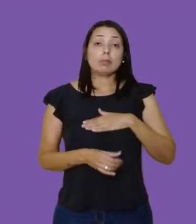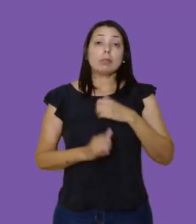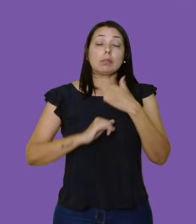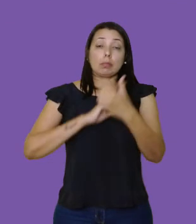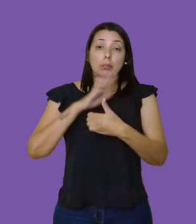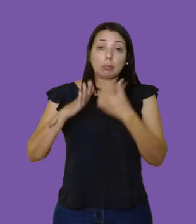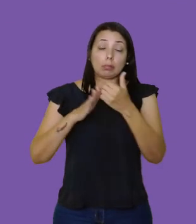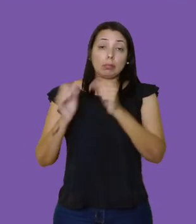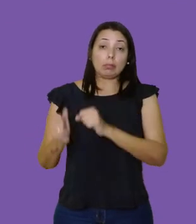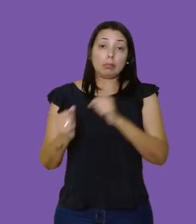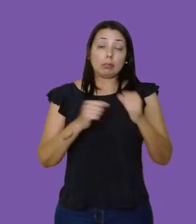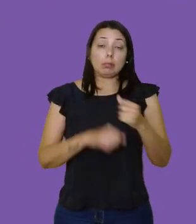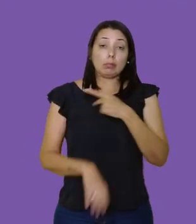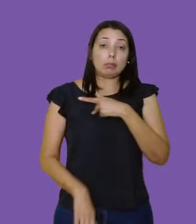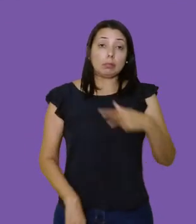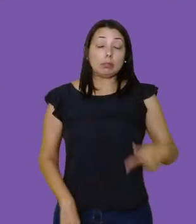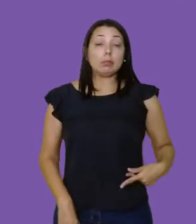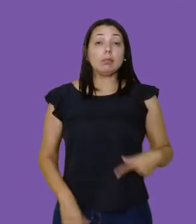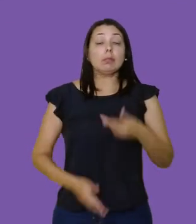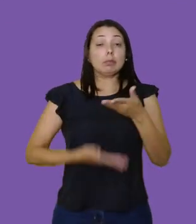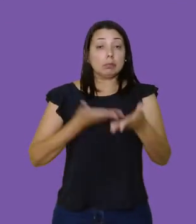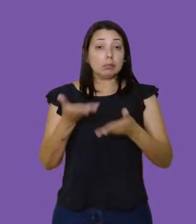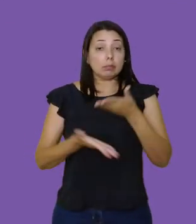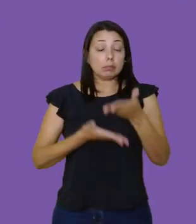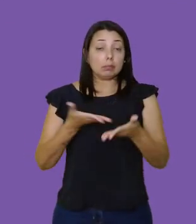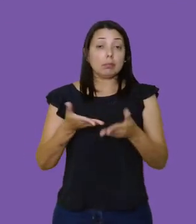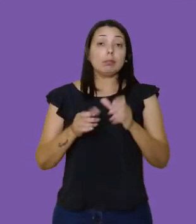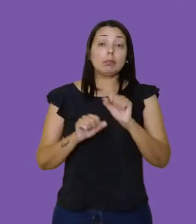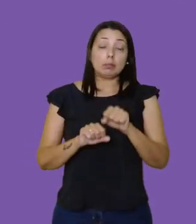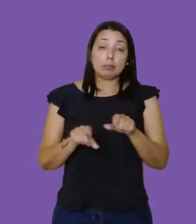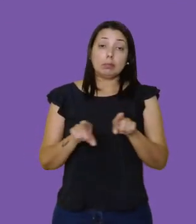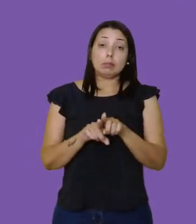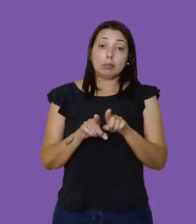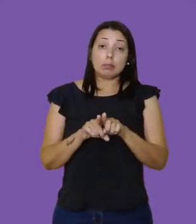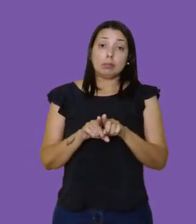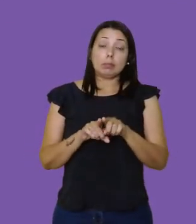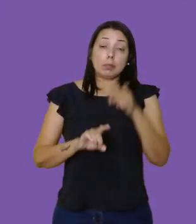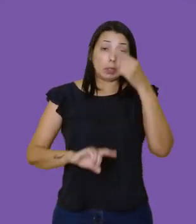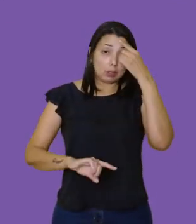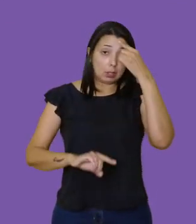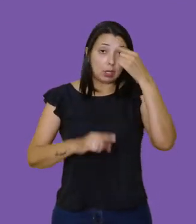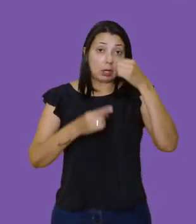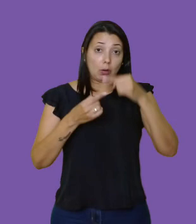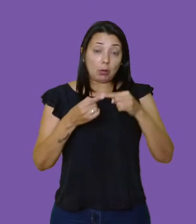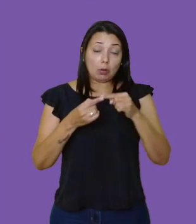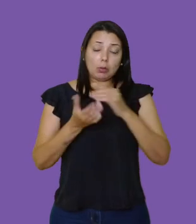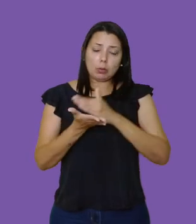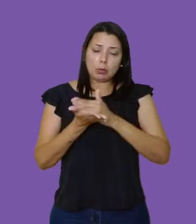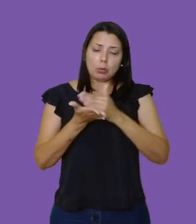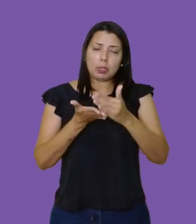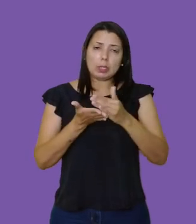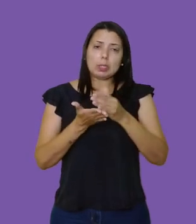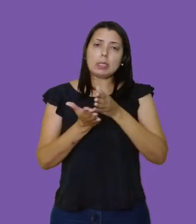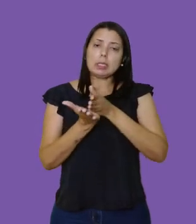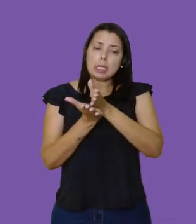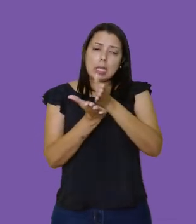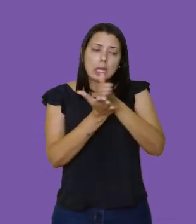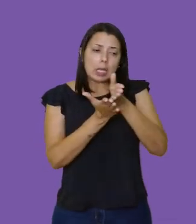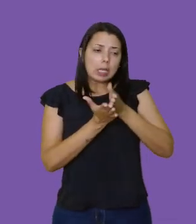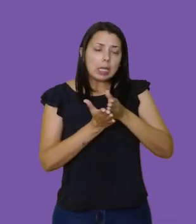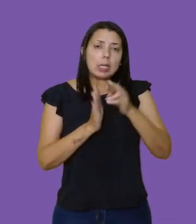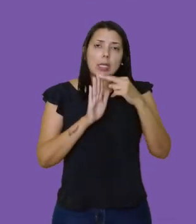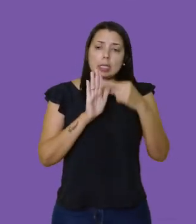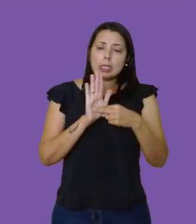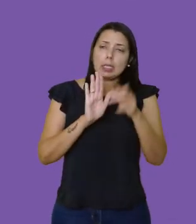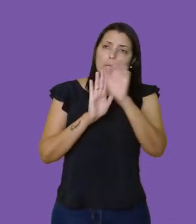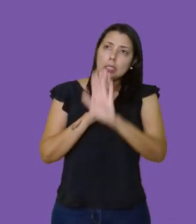empresas e o poder público que eventualmente tratem dados em desacordo com os princípios e as regras que estão estabelecidos por essa lei